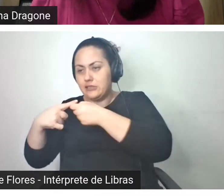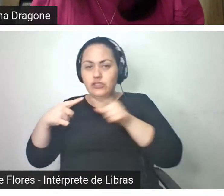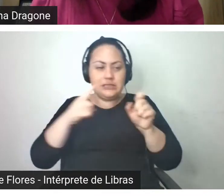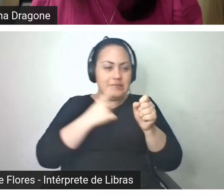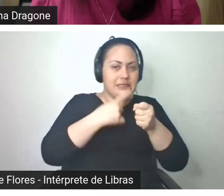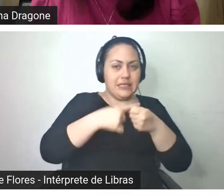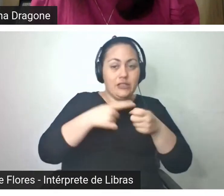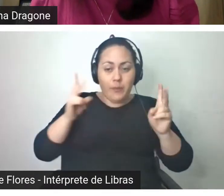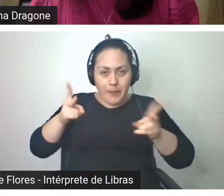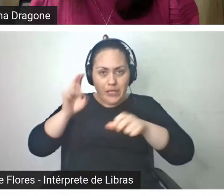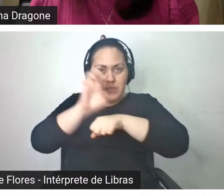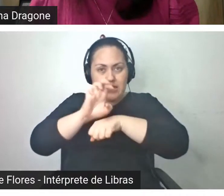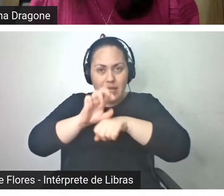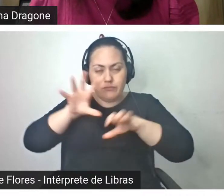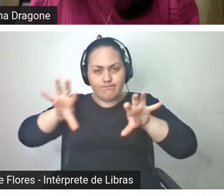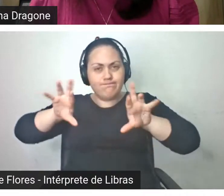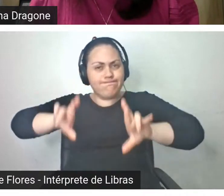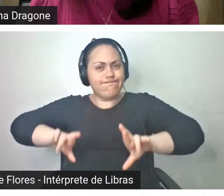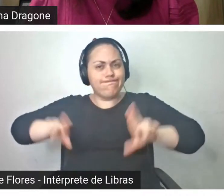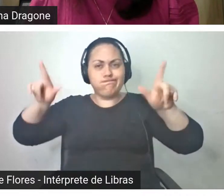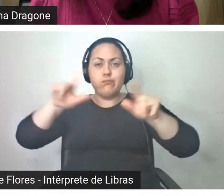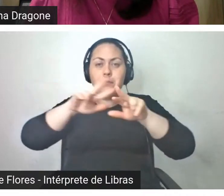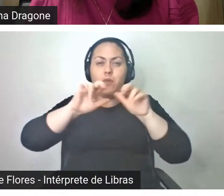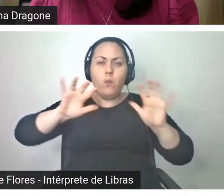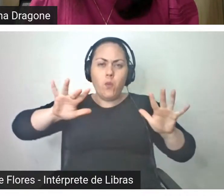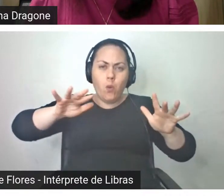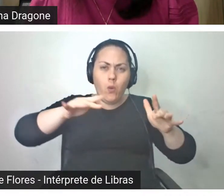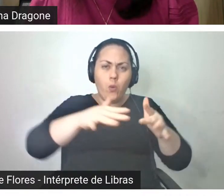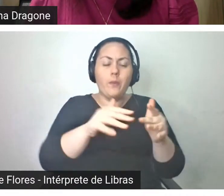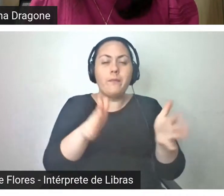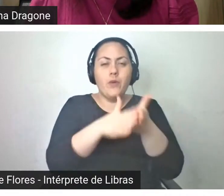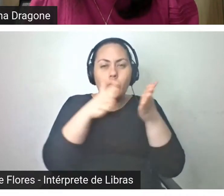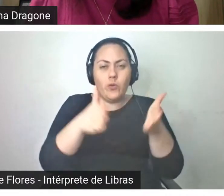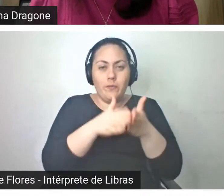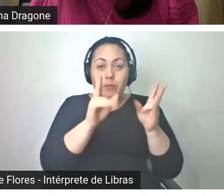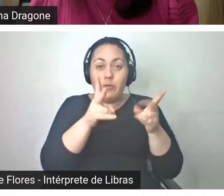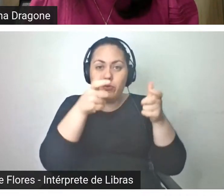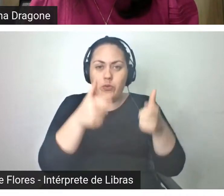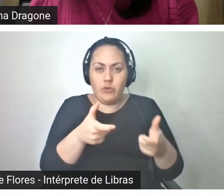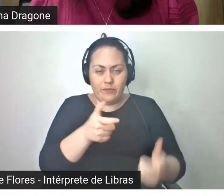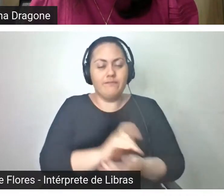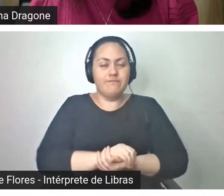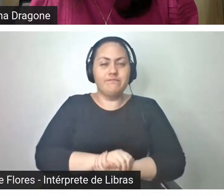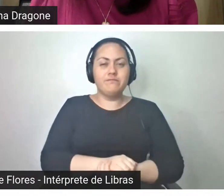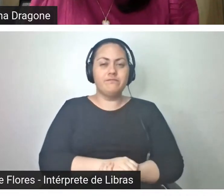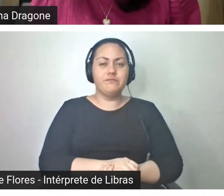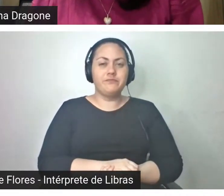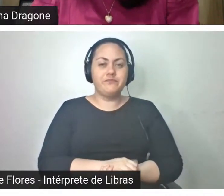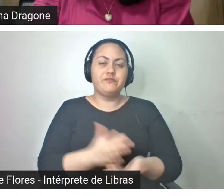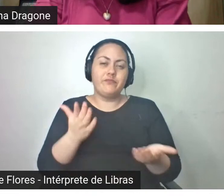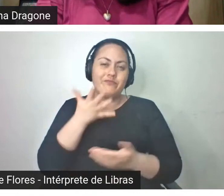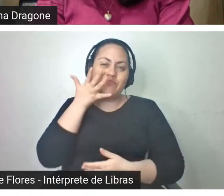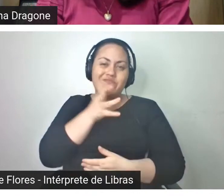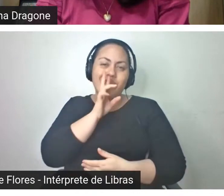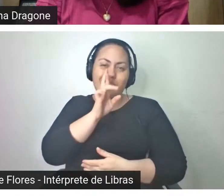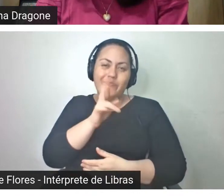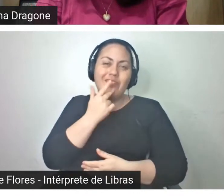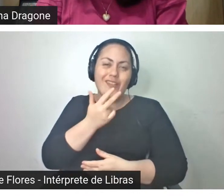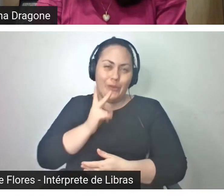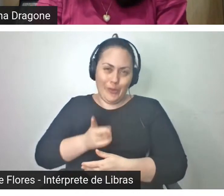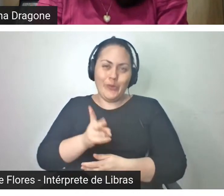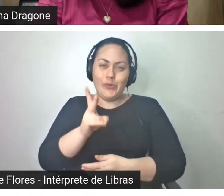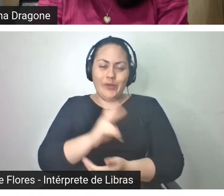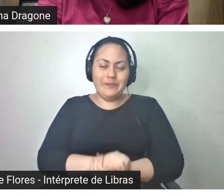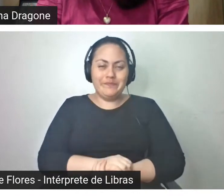to follow up, this is also what makes it very hard to get state legislatures